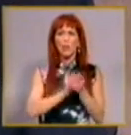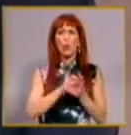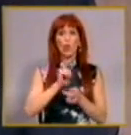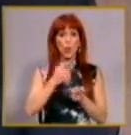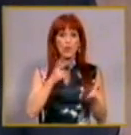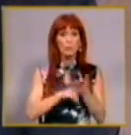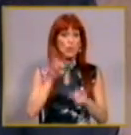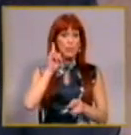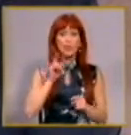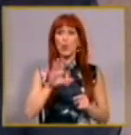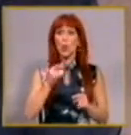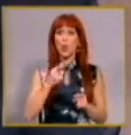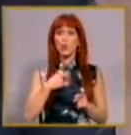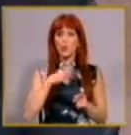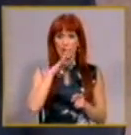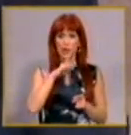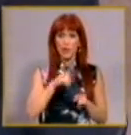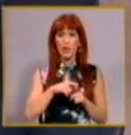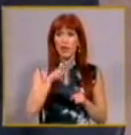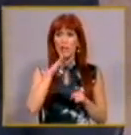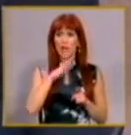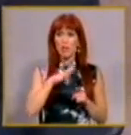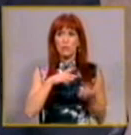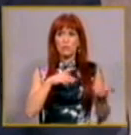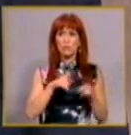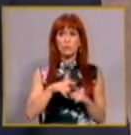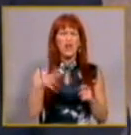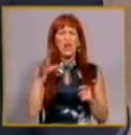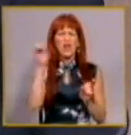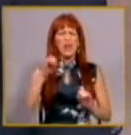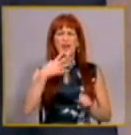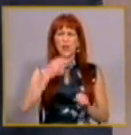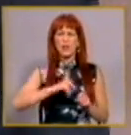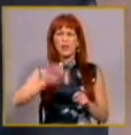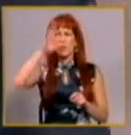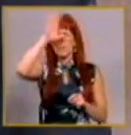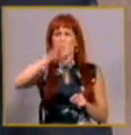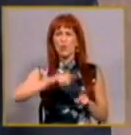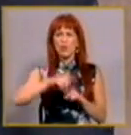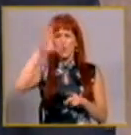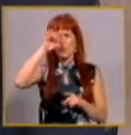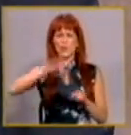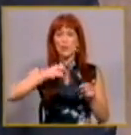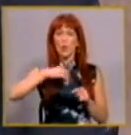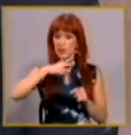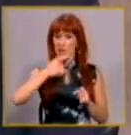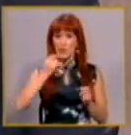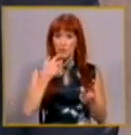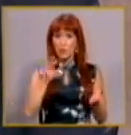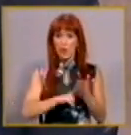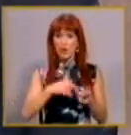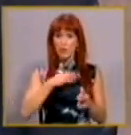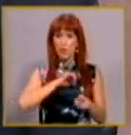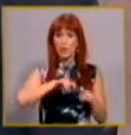que é verdadeiramente importante. Quando dizia, nos dizeres do Partido Socialista, que ninguém acreditava no Primeiro-Ministro e no Ministro das Finanças. Eu quero dizer com toda a franqueza, Sr.